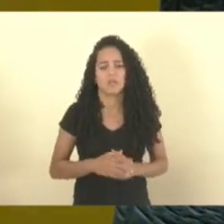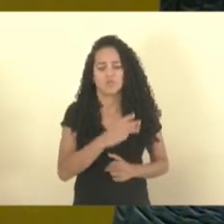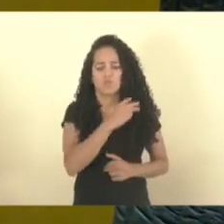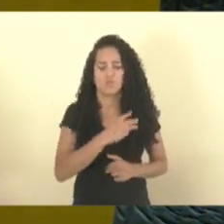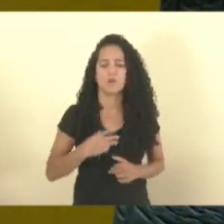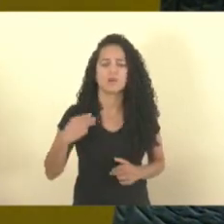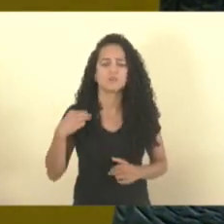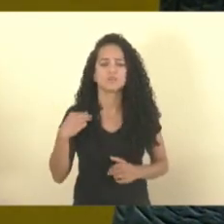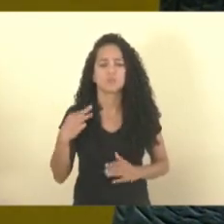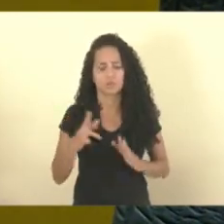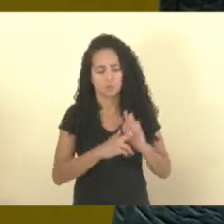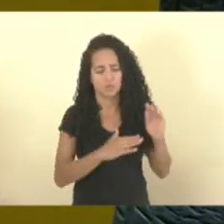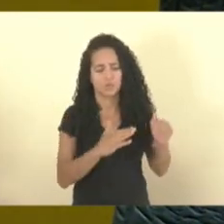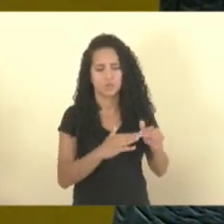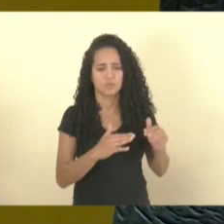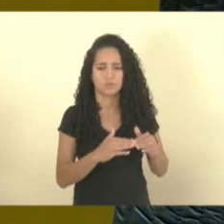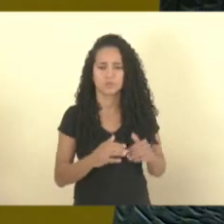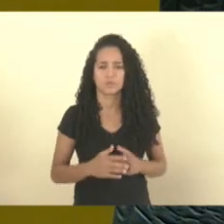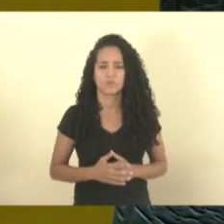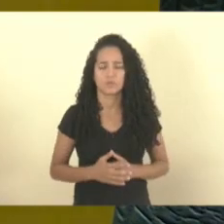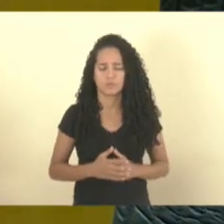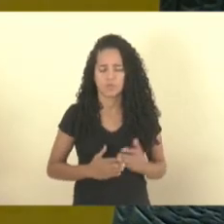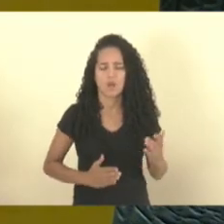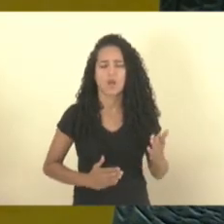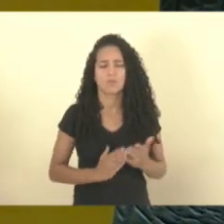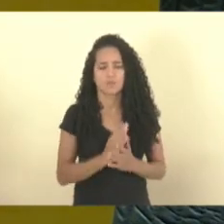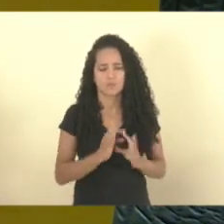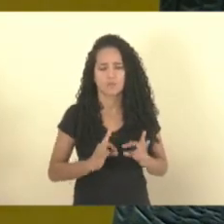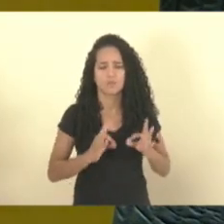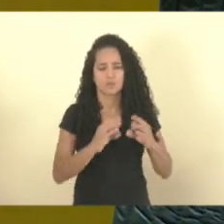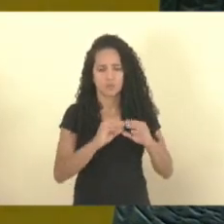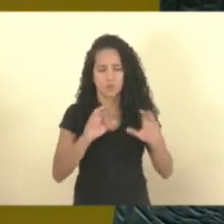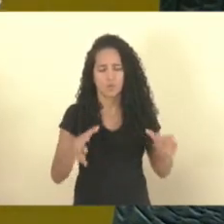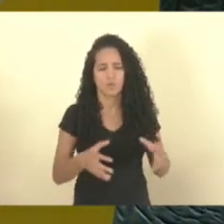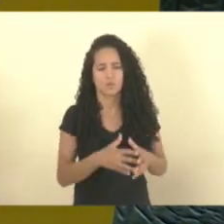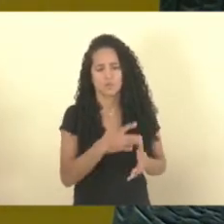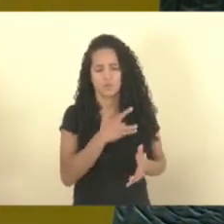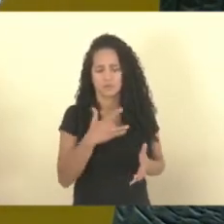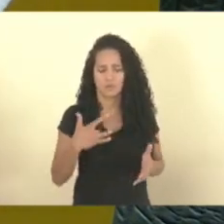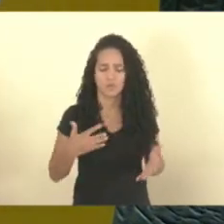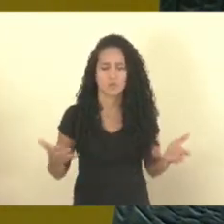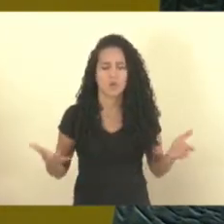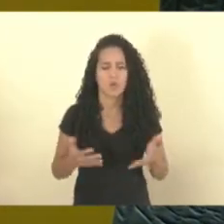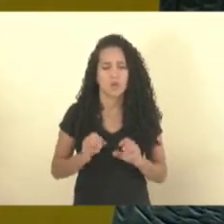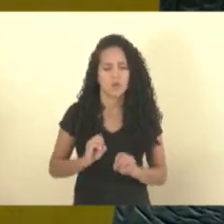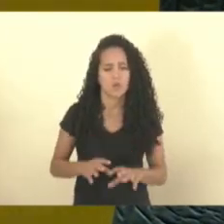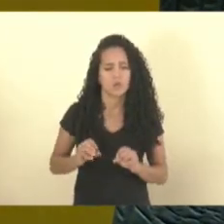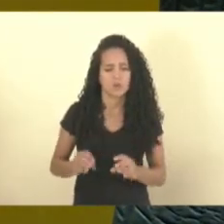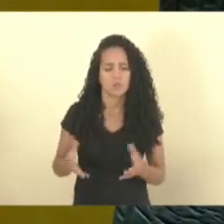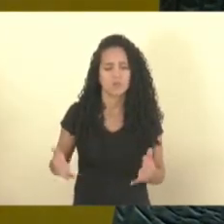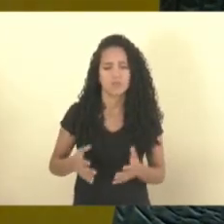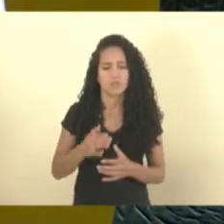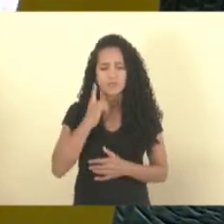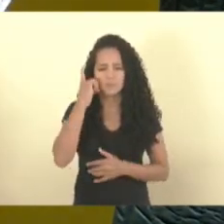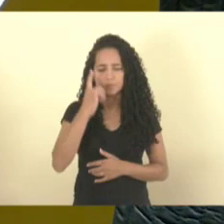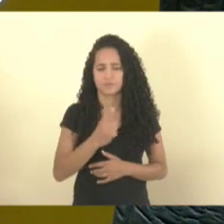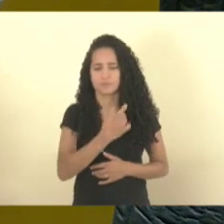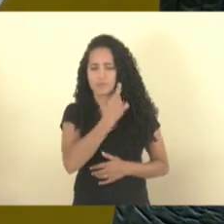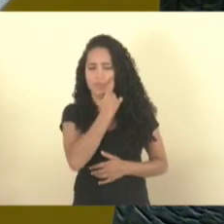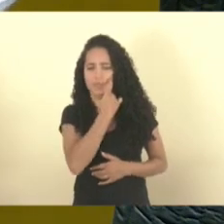Wellington, com o relator. Aprovado a unanimidade na Comissão de Saúde. Passa a colher os votos da Comissão de Educação. Deputado Presidente Dari